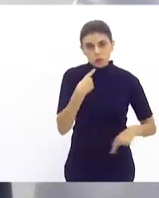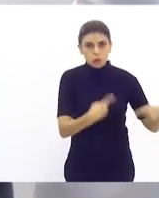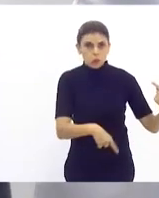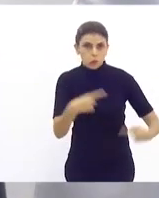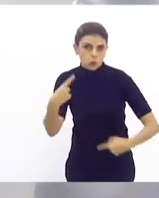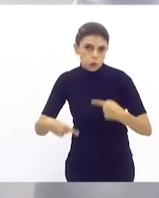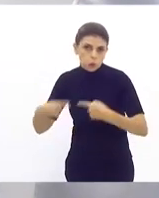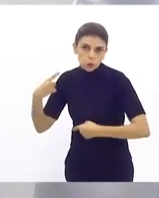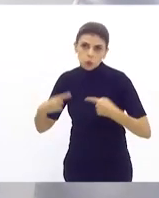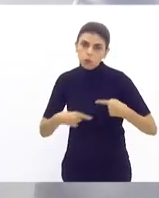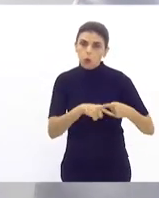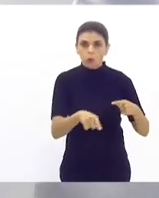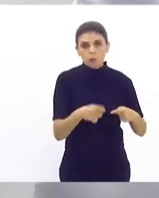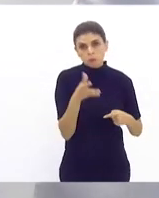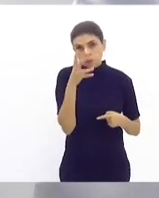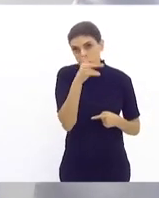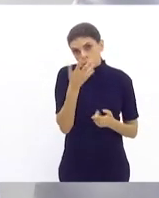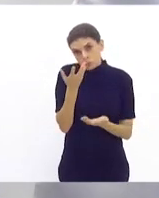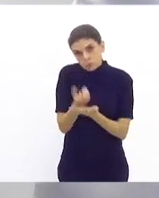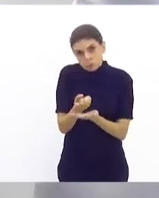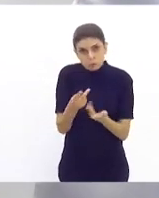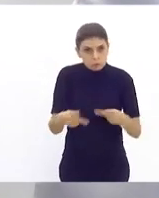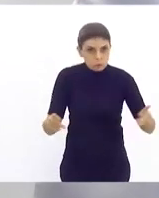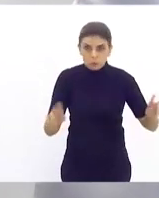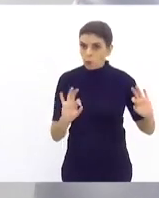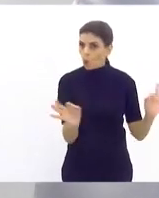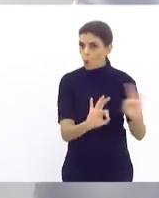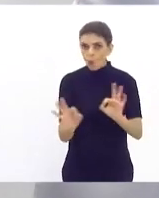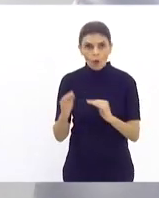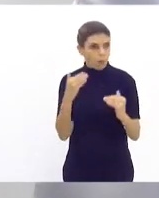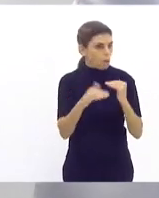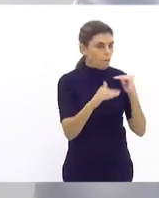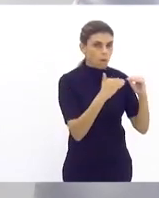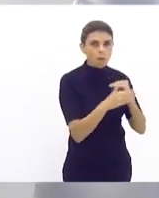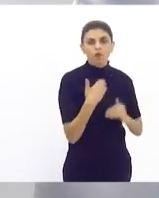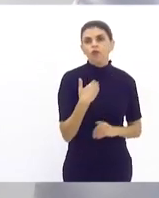alguma divergência no voto apontado pelo relator. Não havendo divergência,